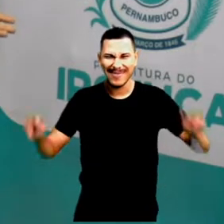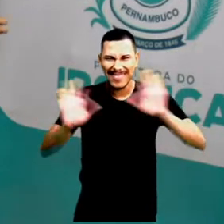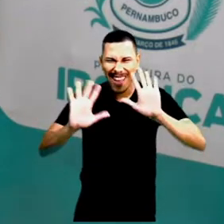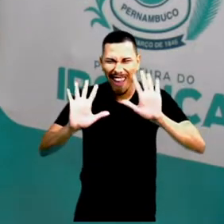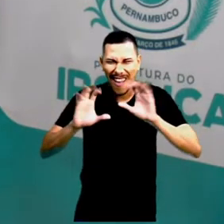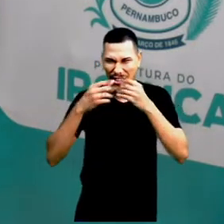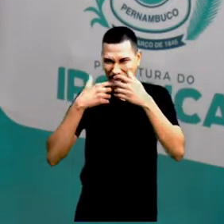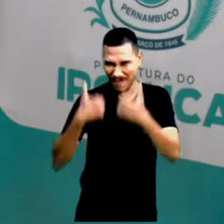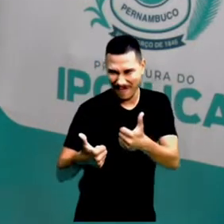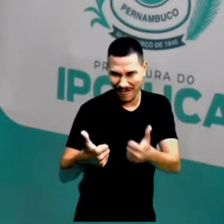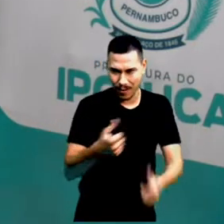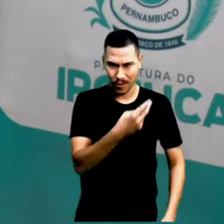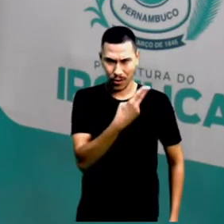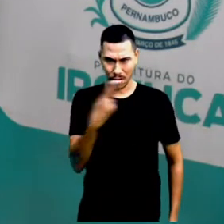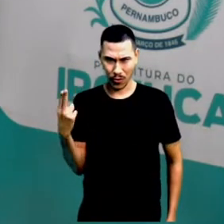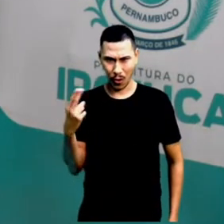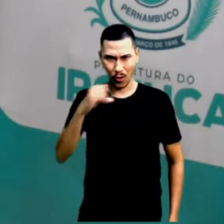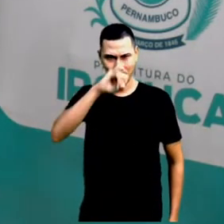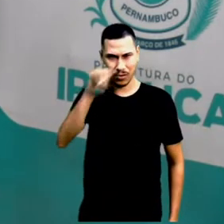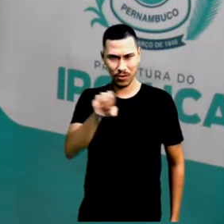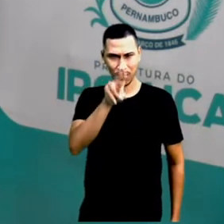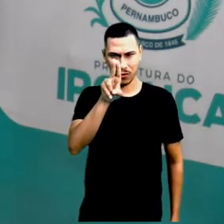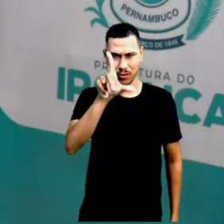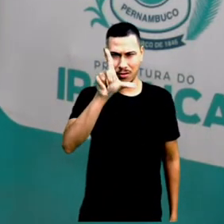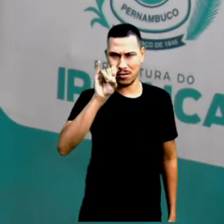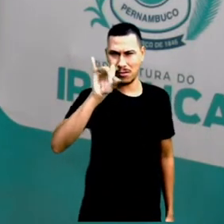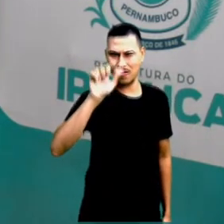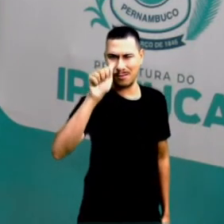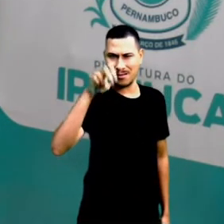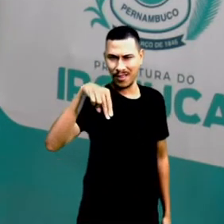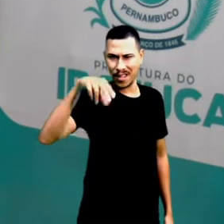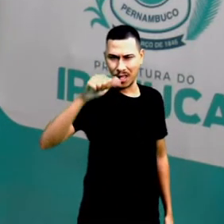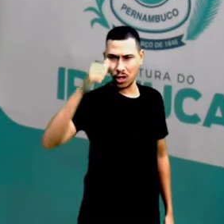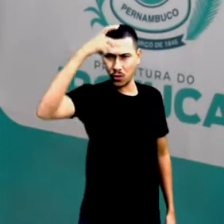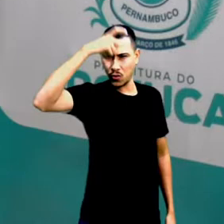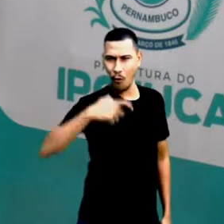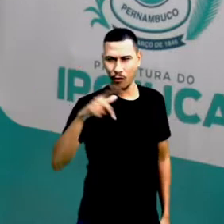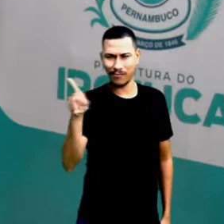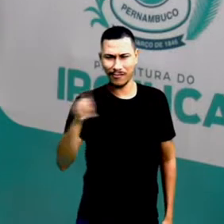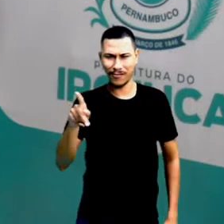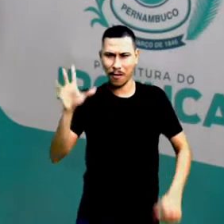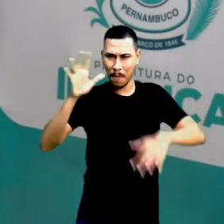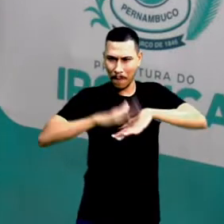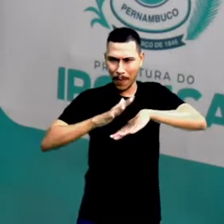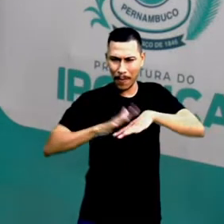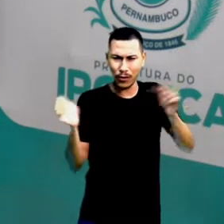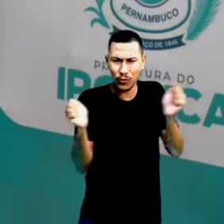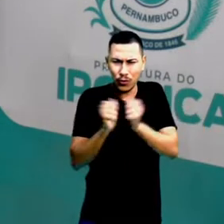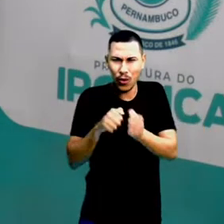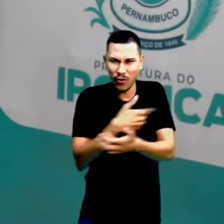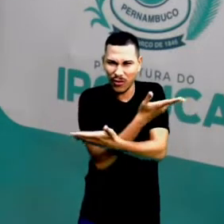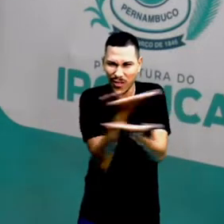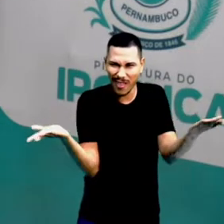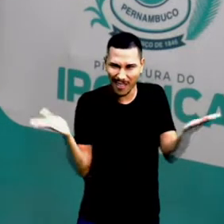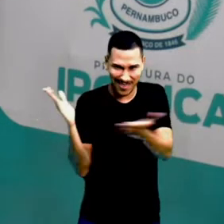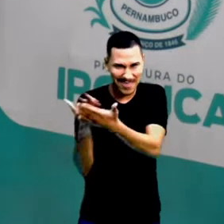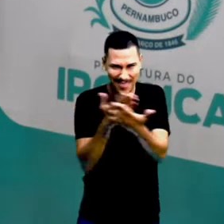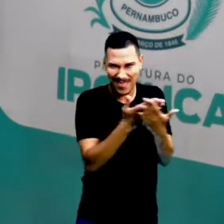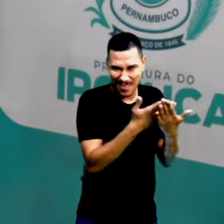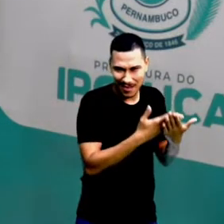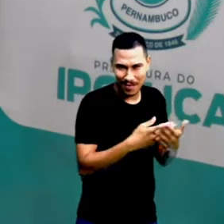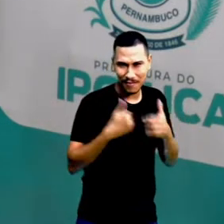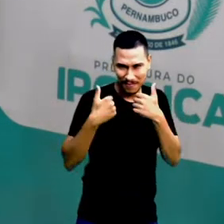Olá, alunos! Sou Juliana Arcanjo, professora de matemática, e estarei com vocês nas próximas